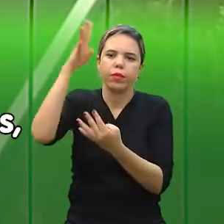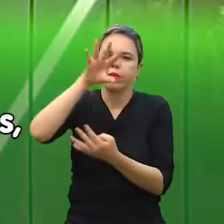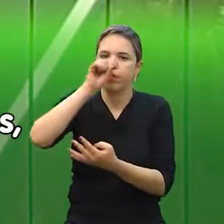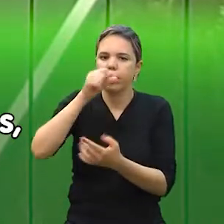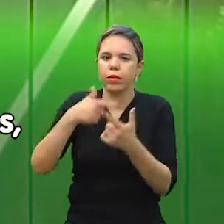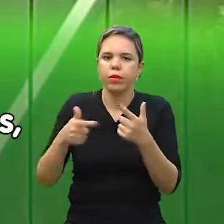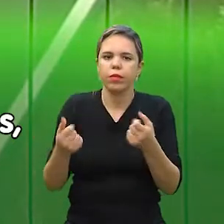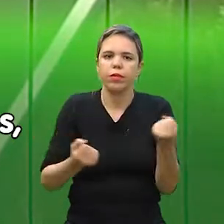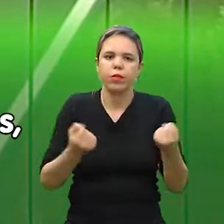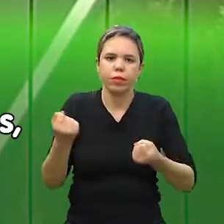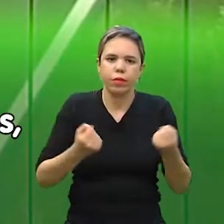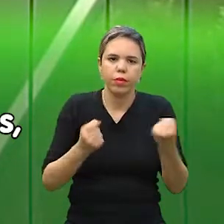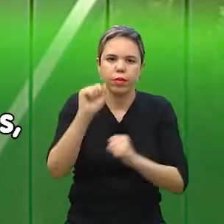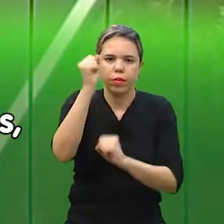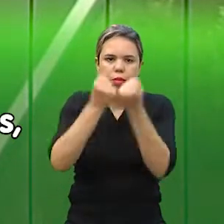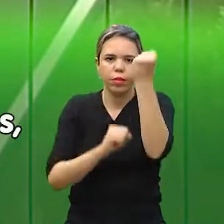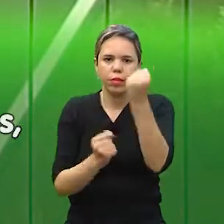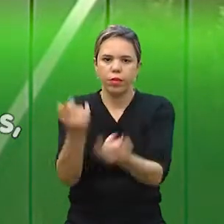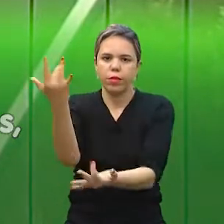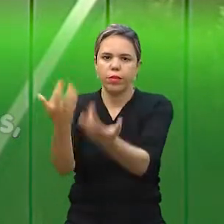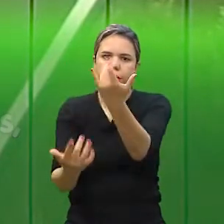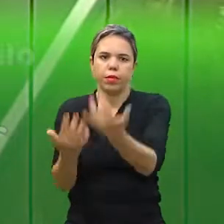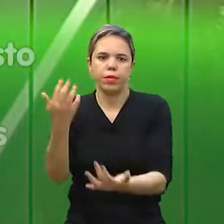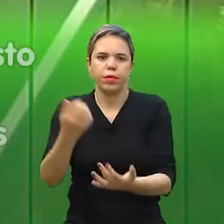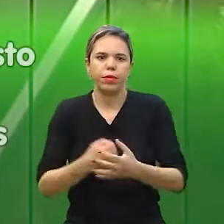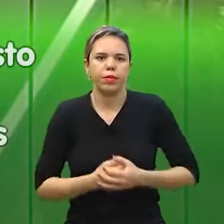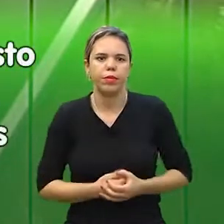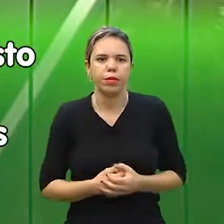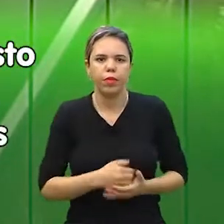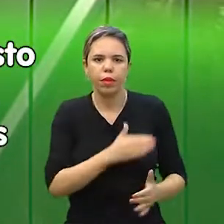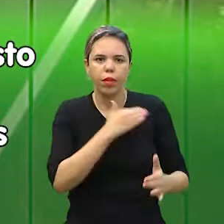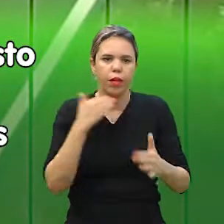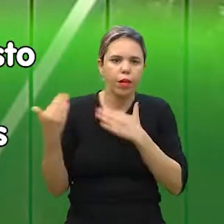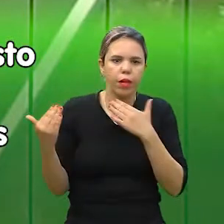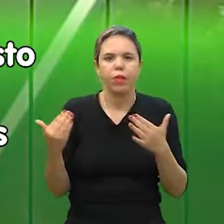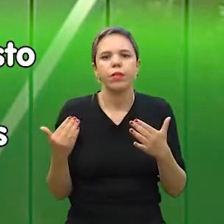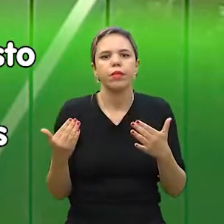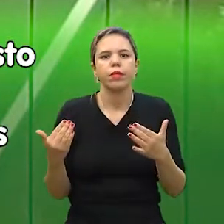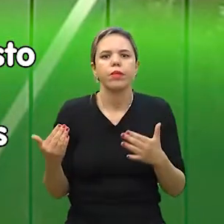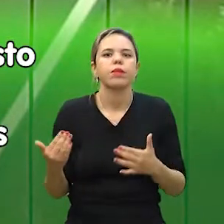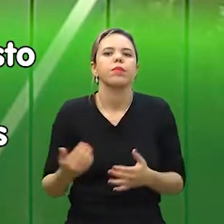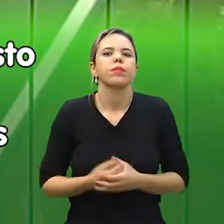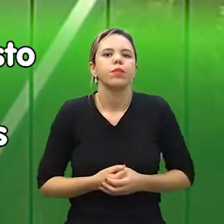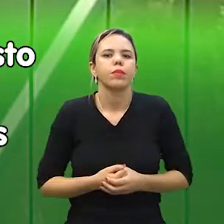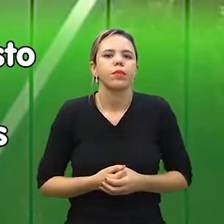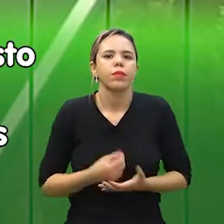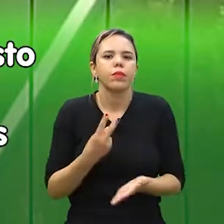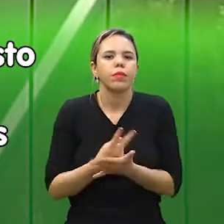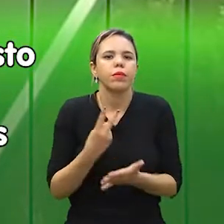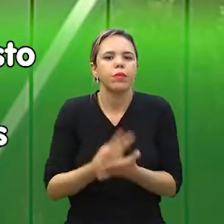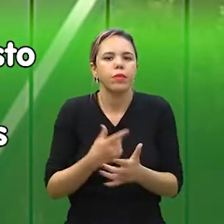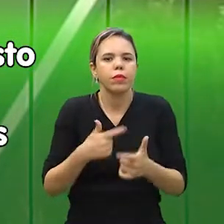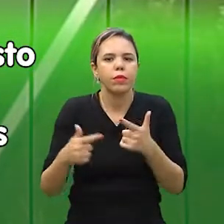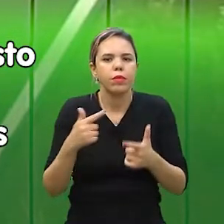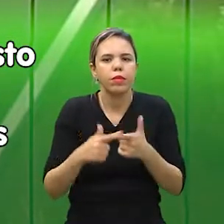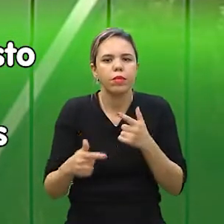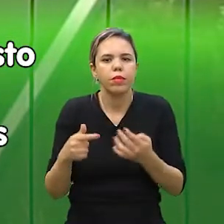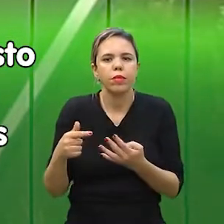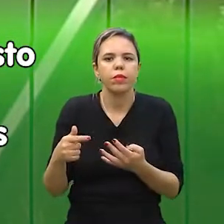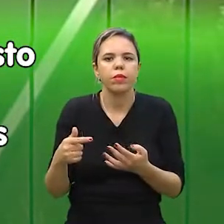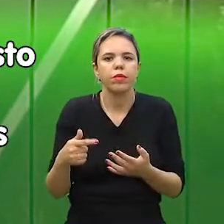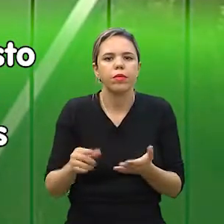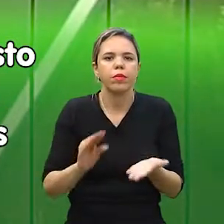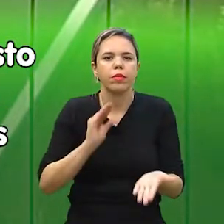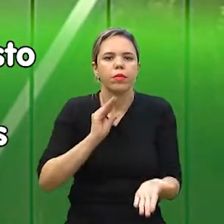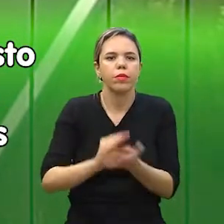por veículos, indústrias e queimadas. Mortes prematuras por conta do mesmo problema, o que leva a um custo